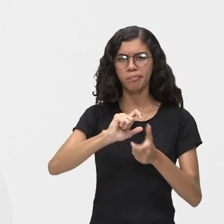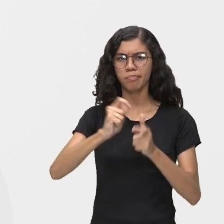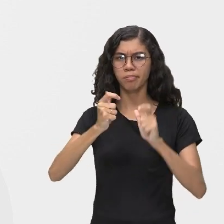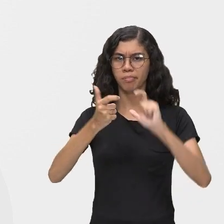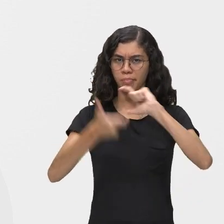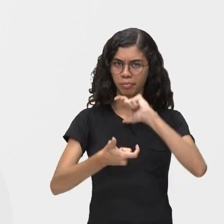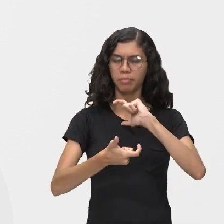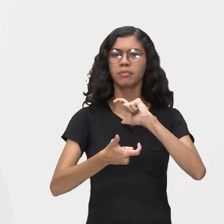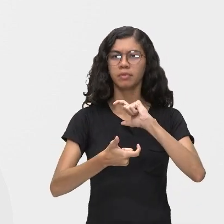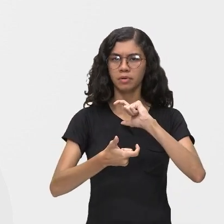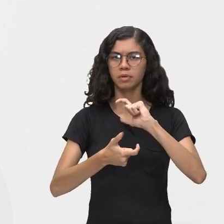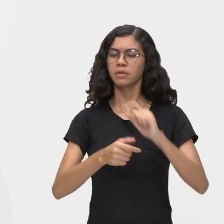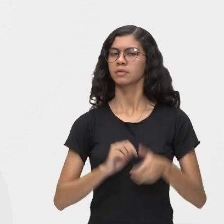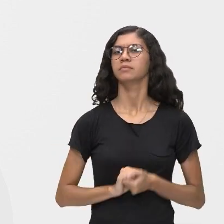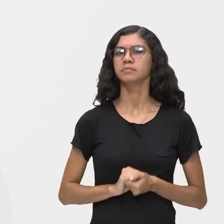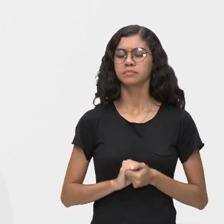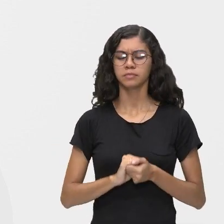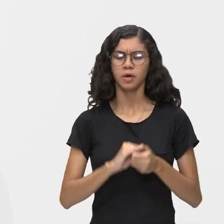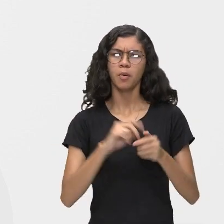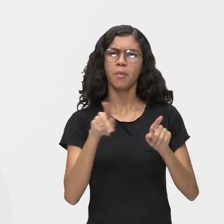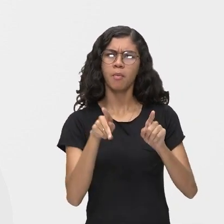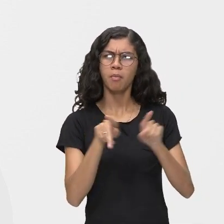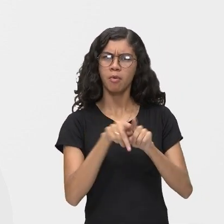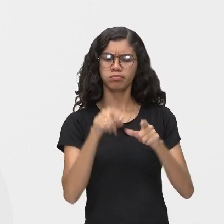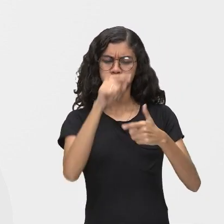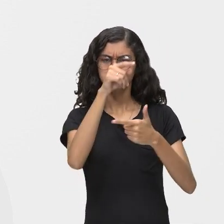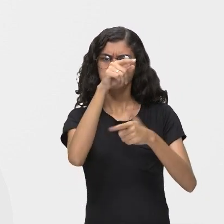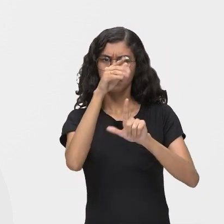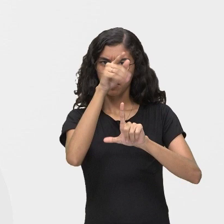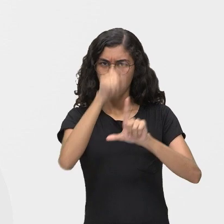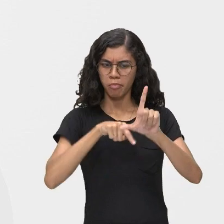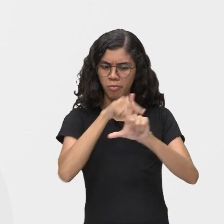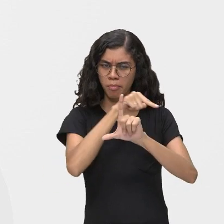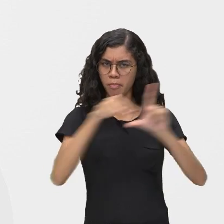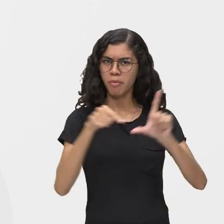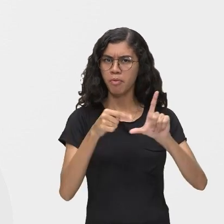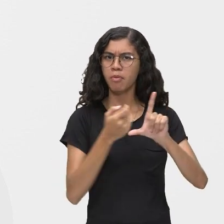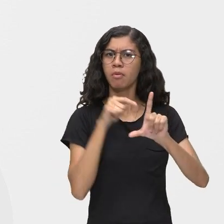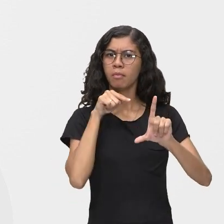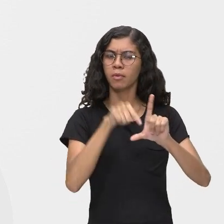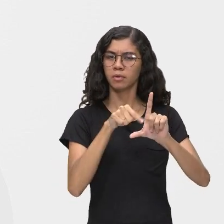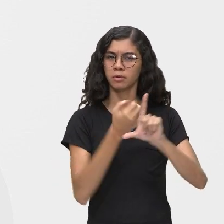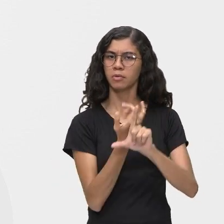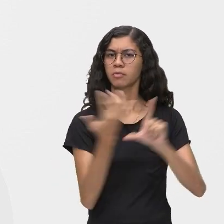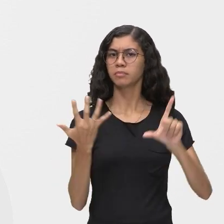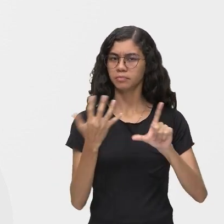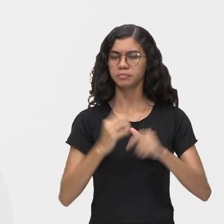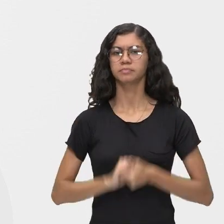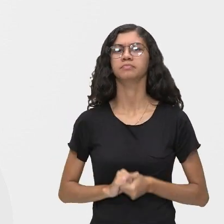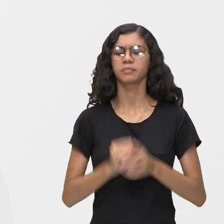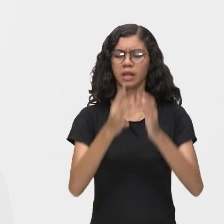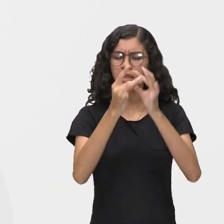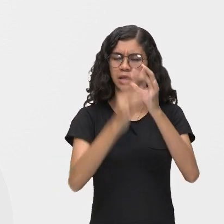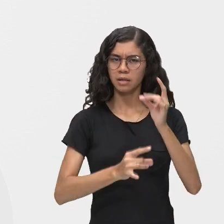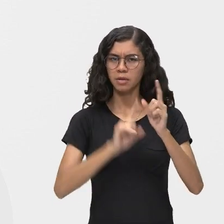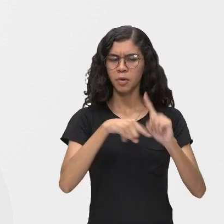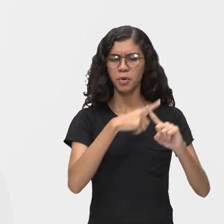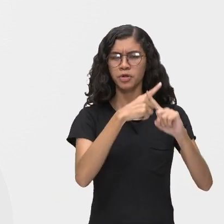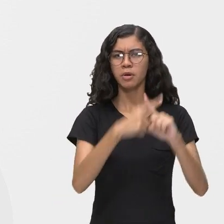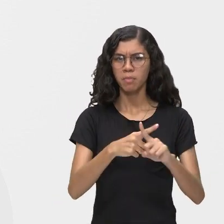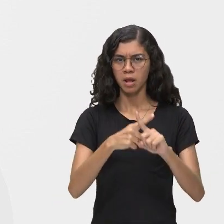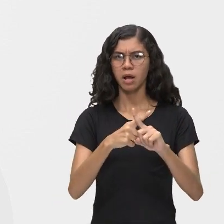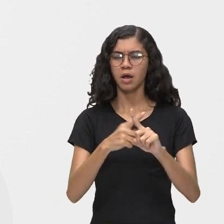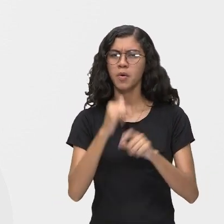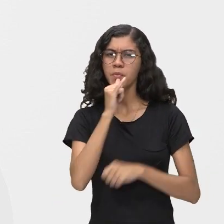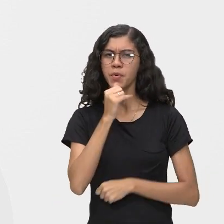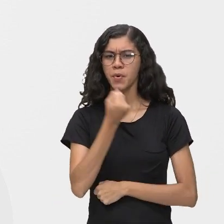geométricas de polígonos no plano cartesiano. Detalhamento. Multiplicação das coordenadas por um número